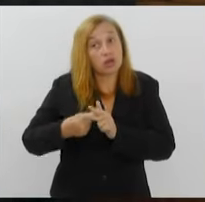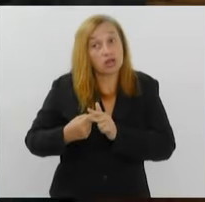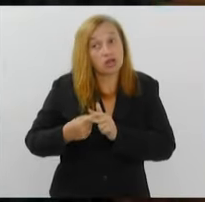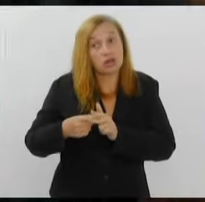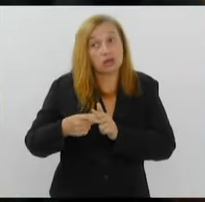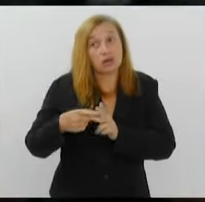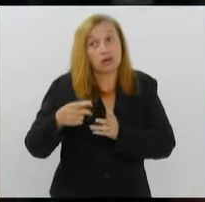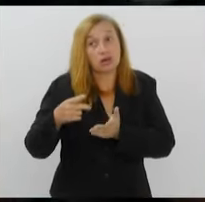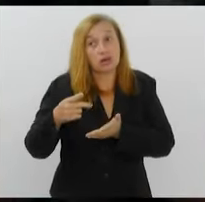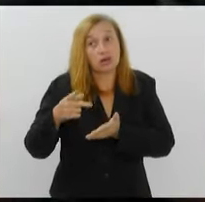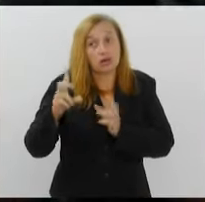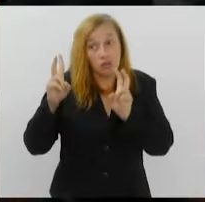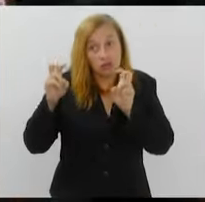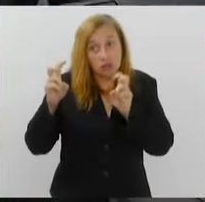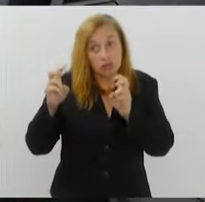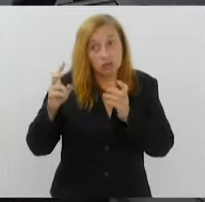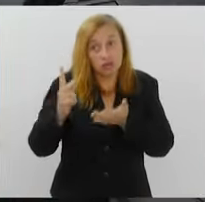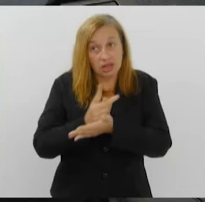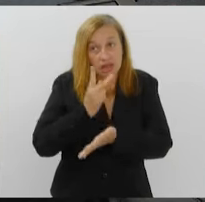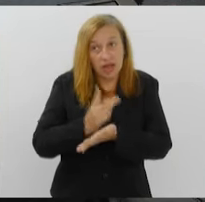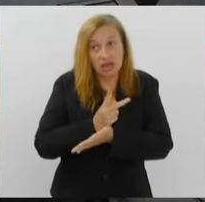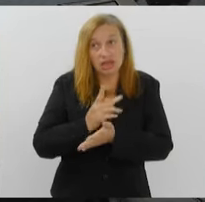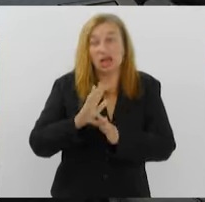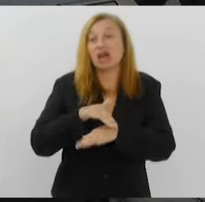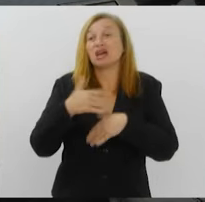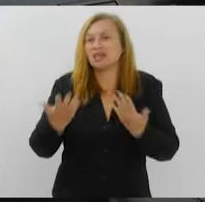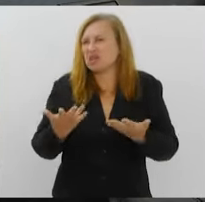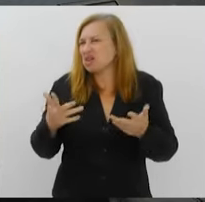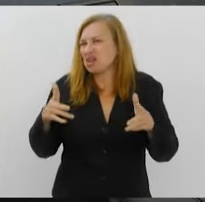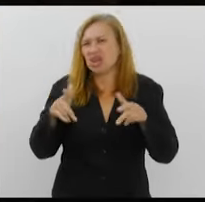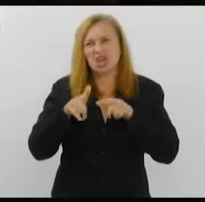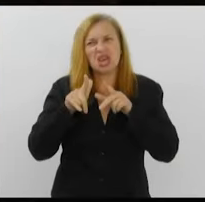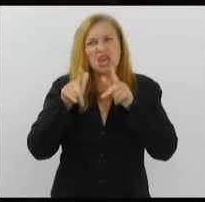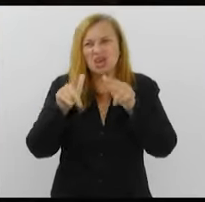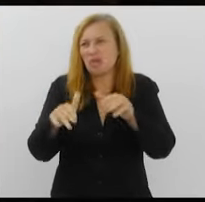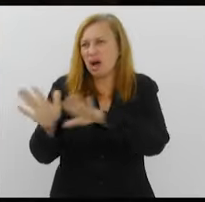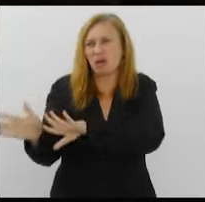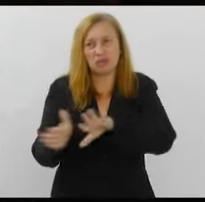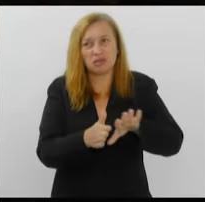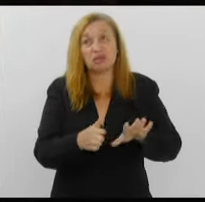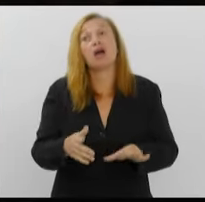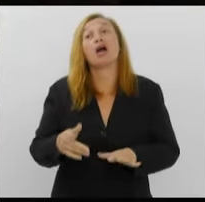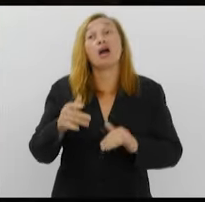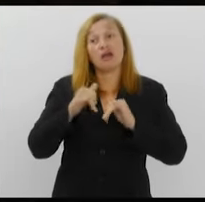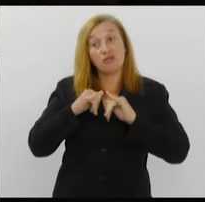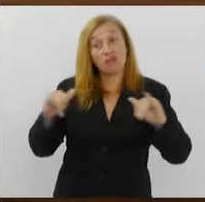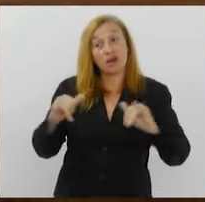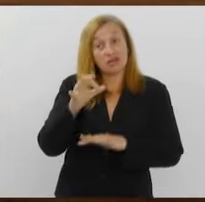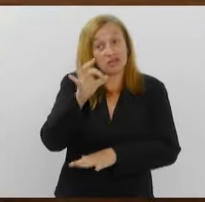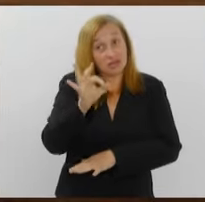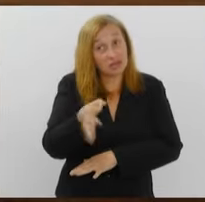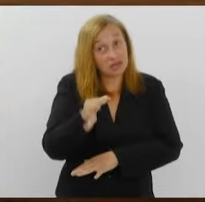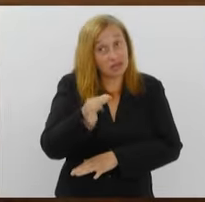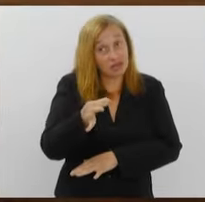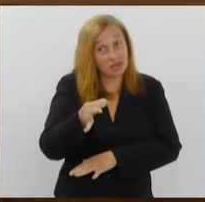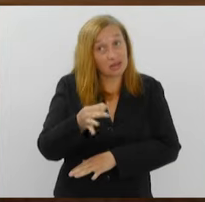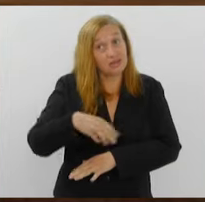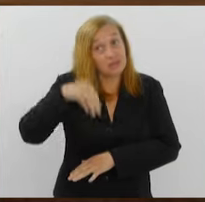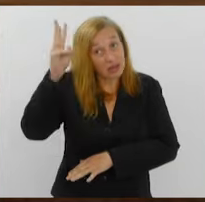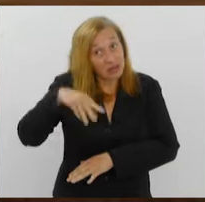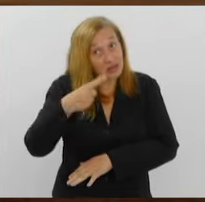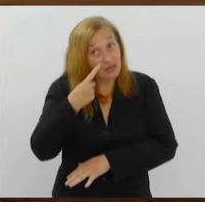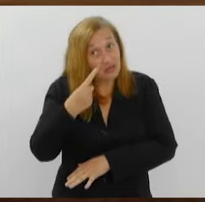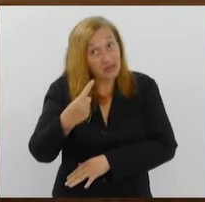PSOL. Mas ambos comungam da mesma coisa, defendem a mesma tralhada. Mas é bom dar informação correta para quem está assistindo.